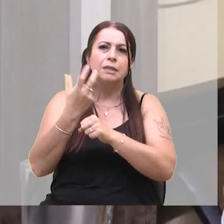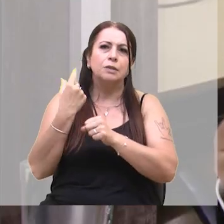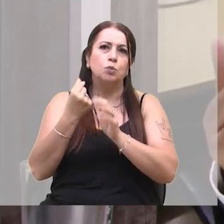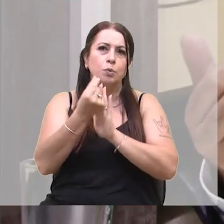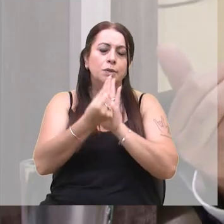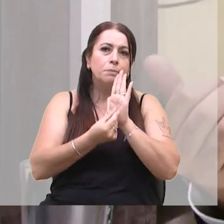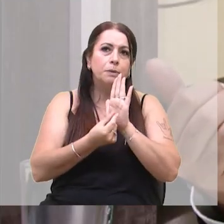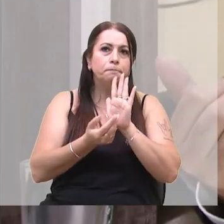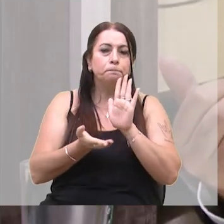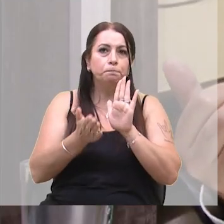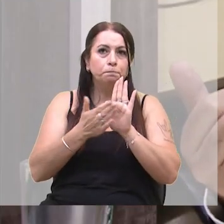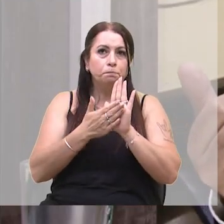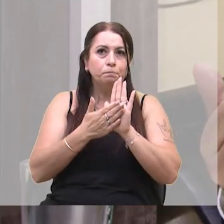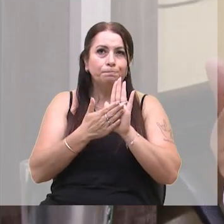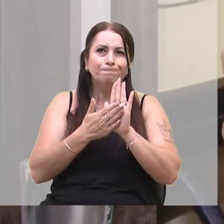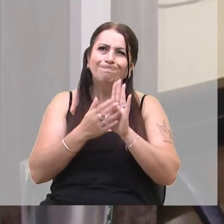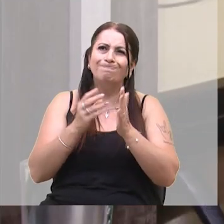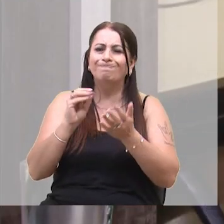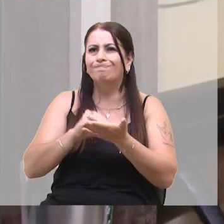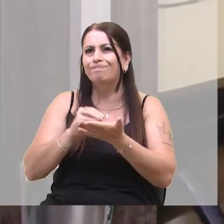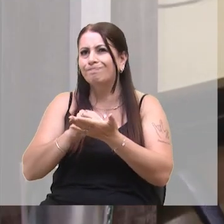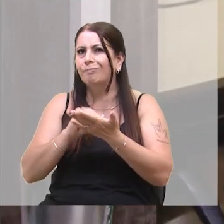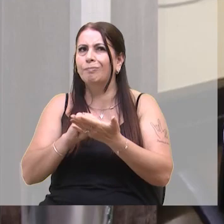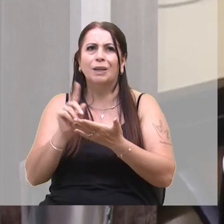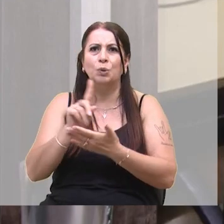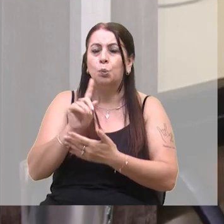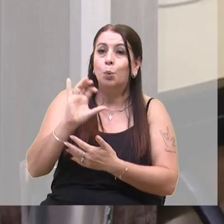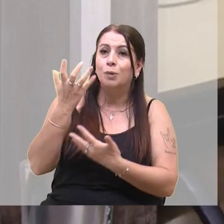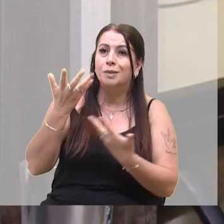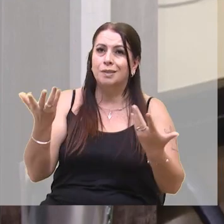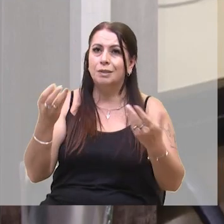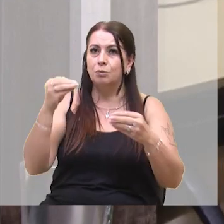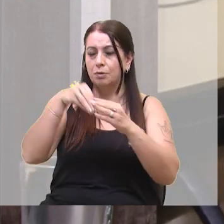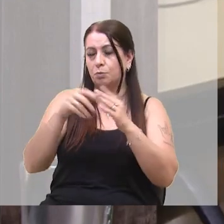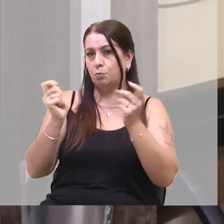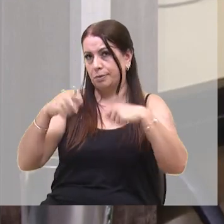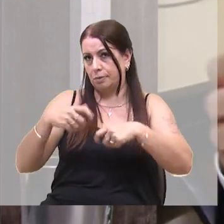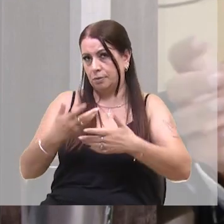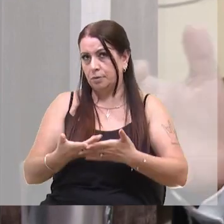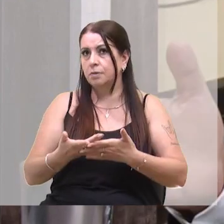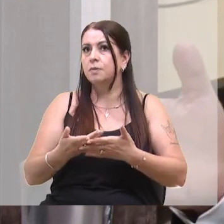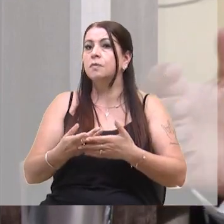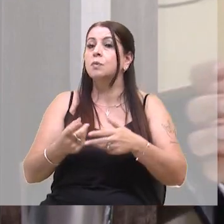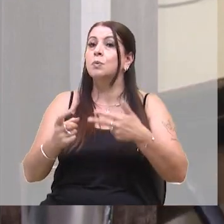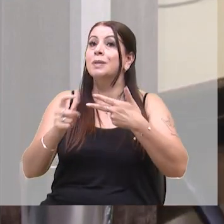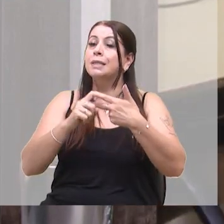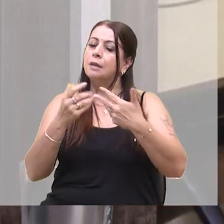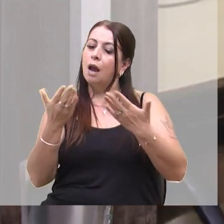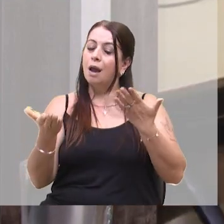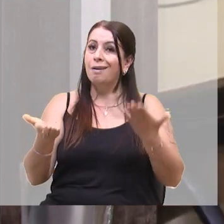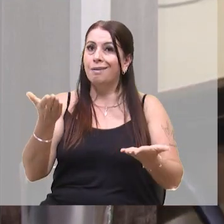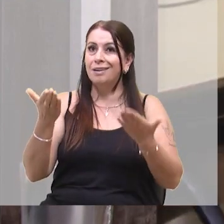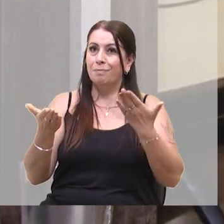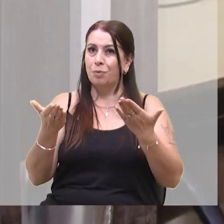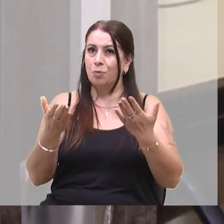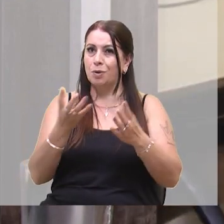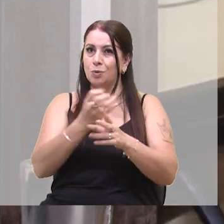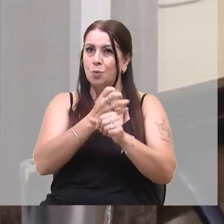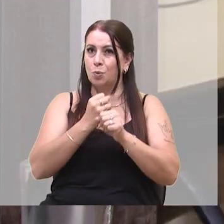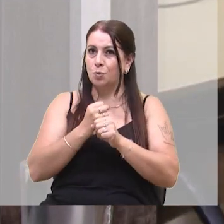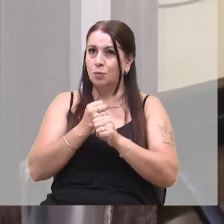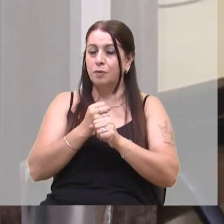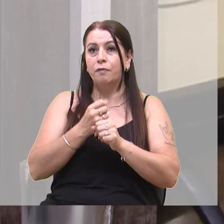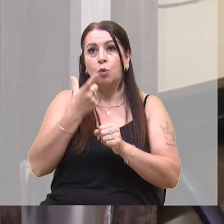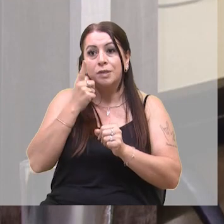Nós vimos de anos com o orçamento previsto de forma deficitária, até acabou não acontecendo. Dentro do possível,